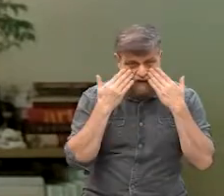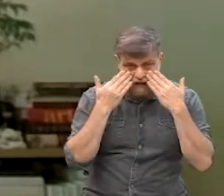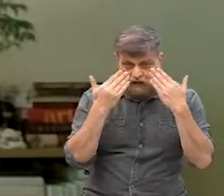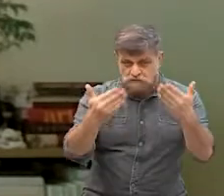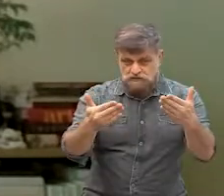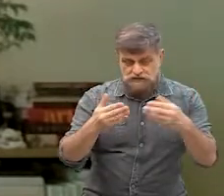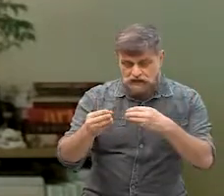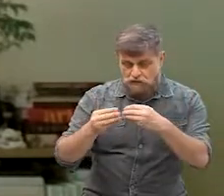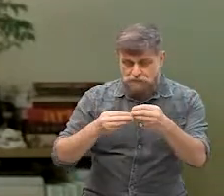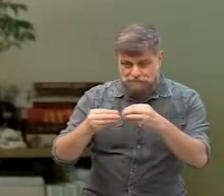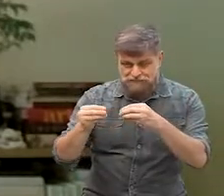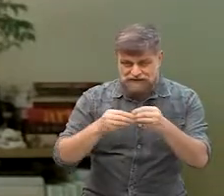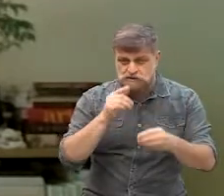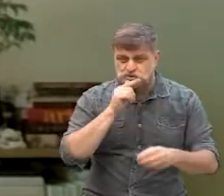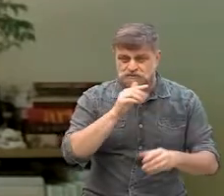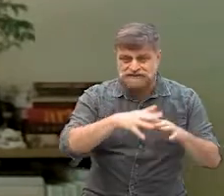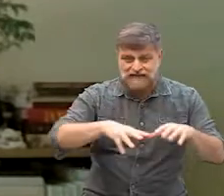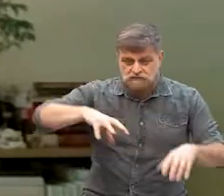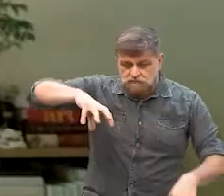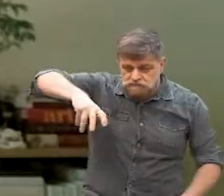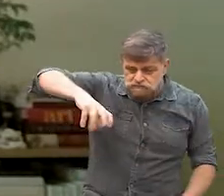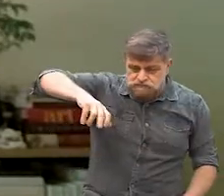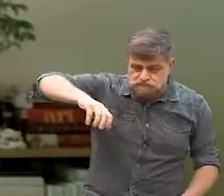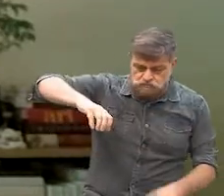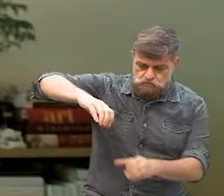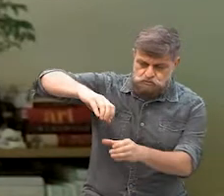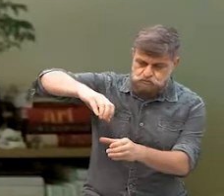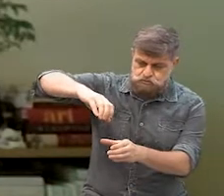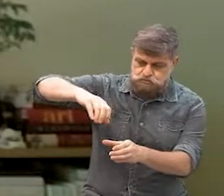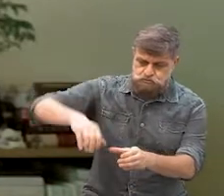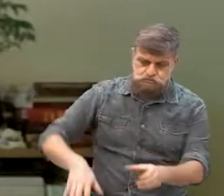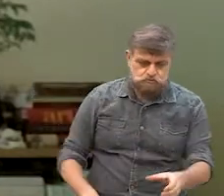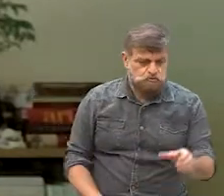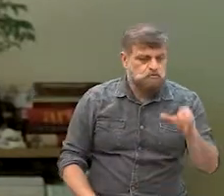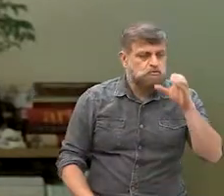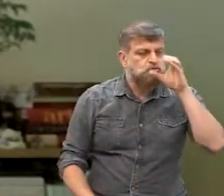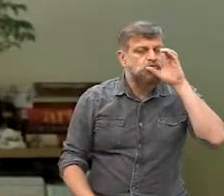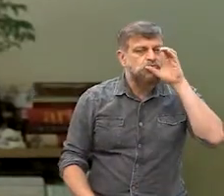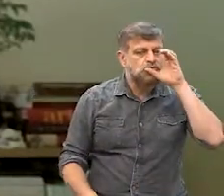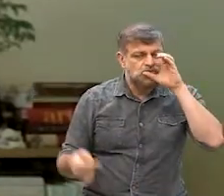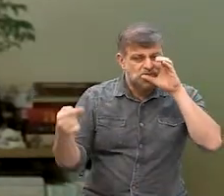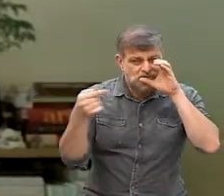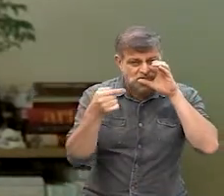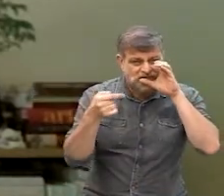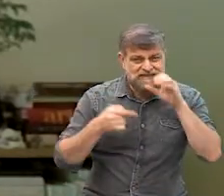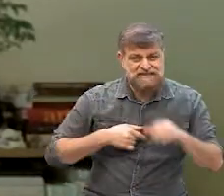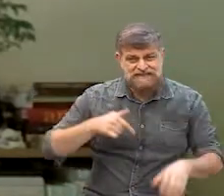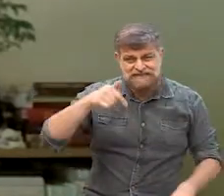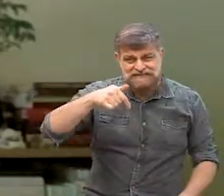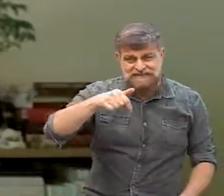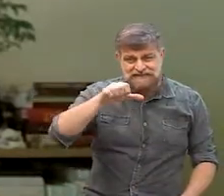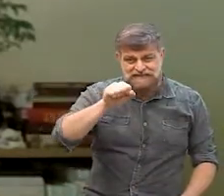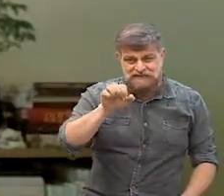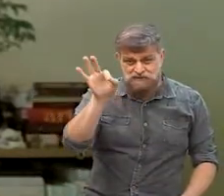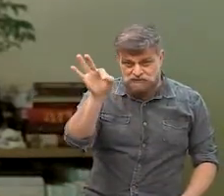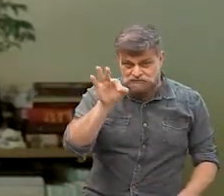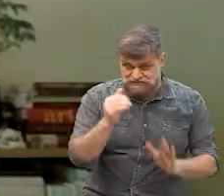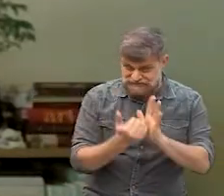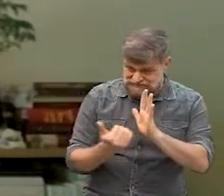plástico em águas de torneira, né, que abastecem a casa dos consumidores, está em torno aí de 78% a